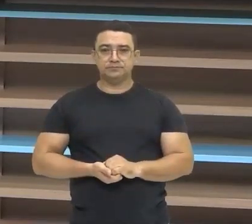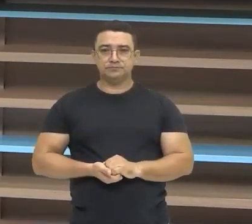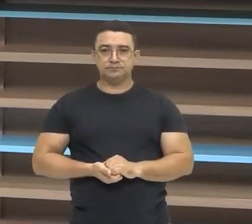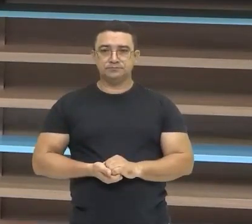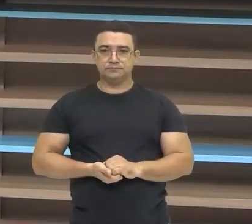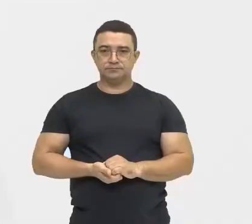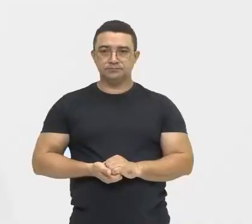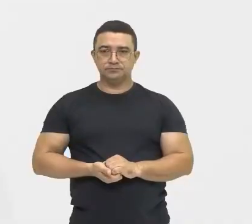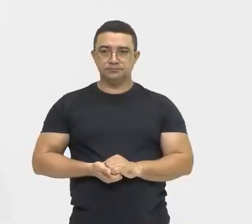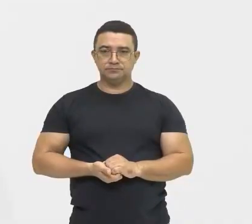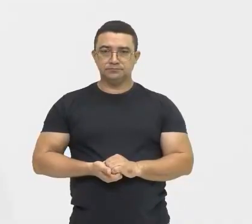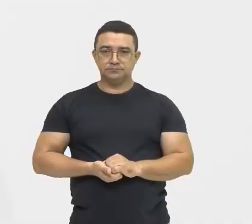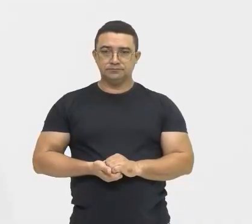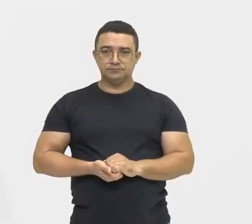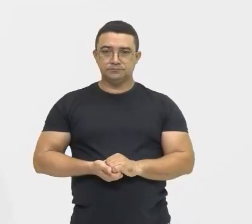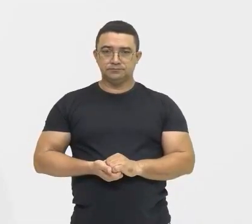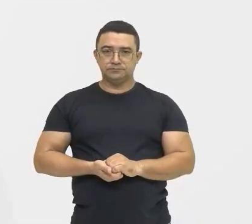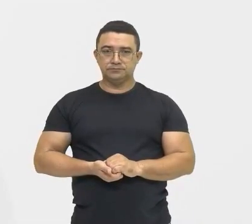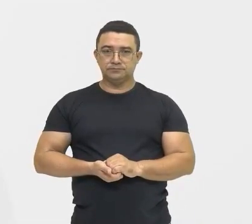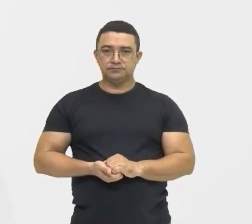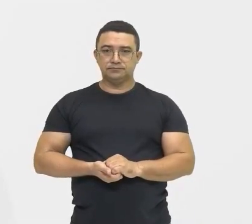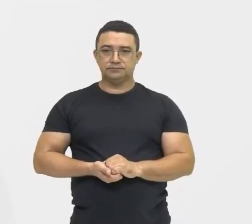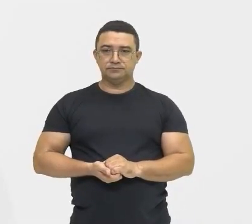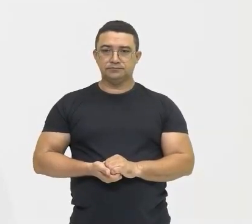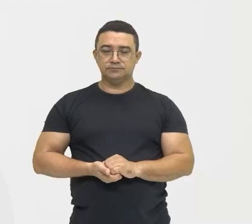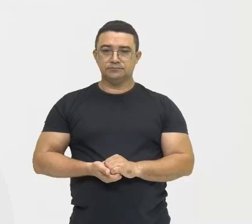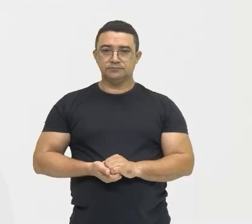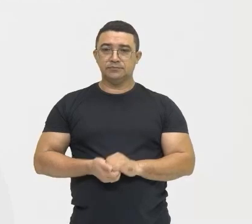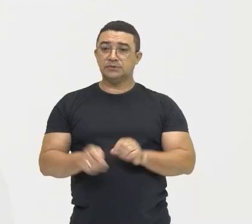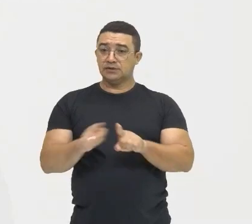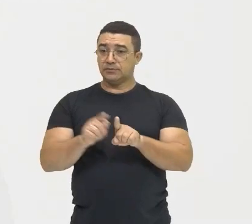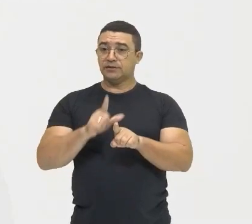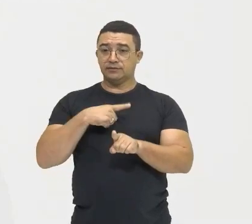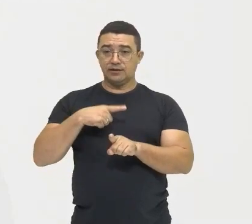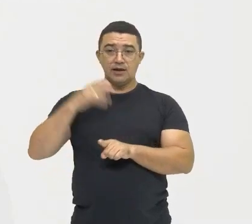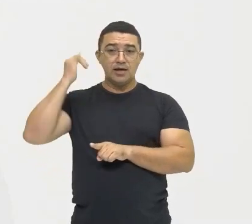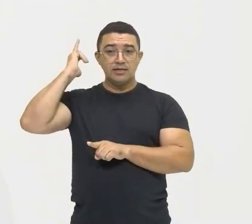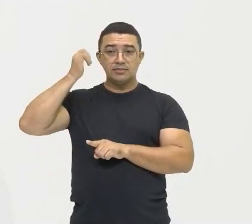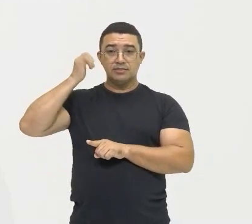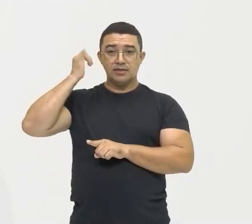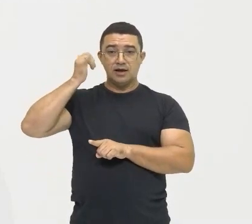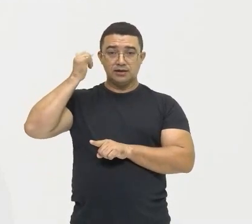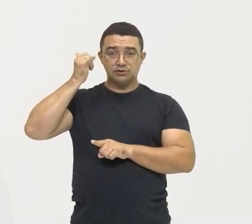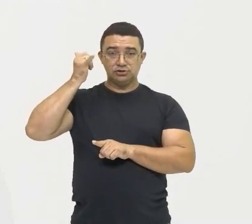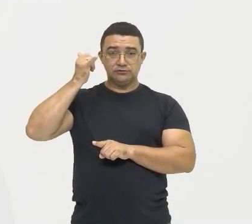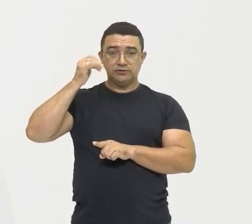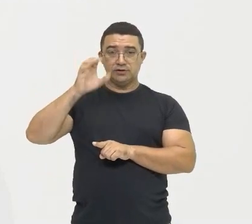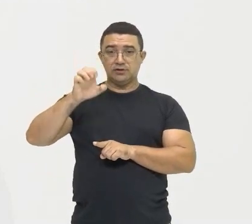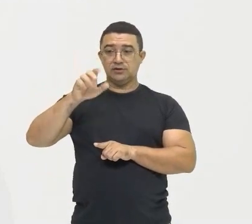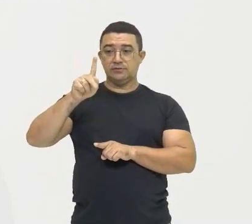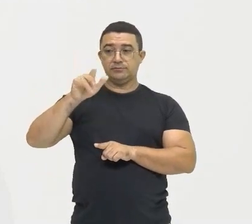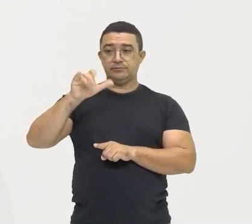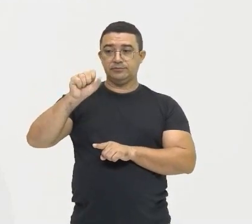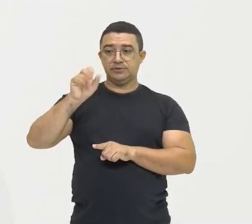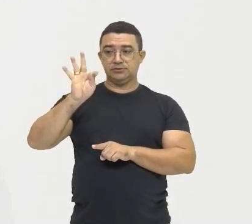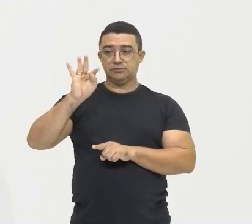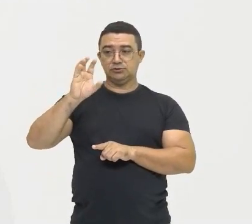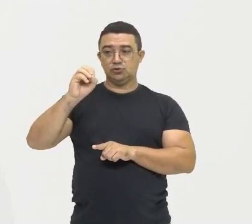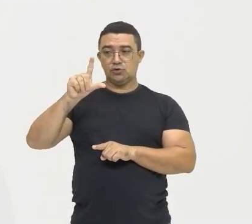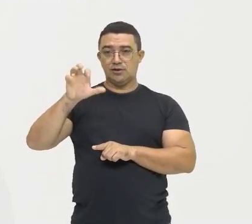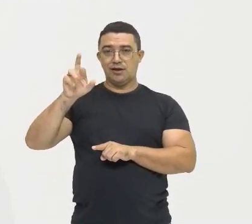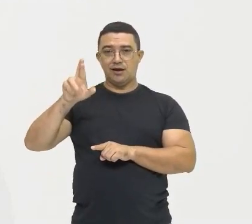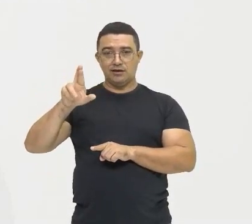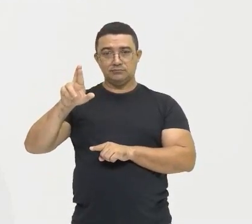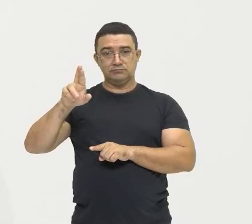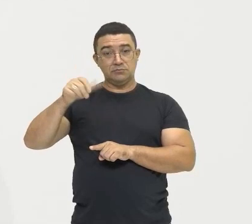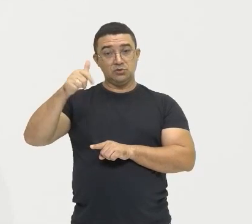autores. Vamos ver? Nós temos aqui a narrativa epistolar, escrita em 1783,